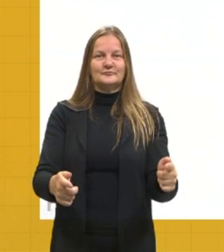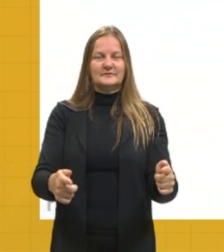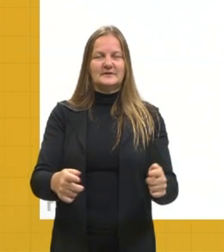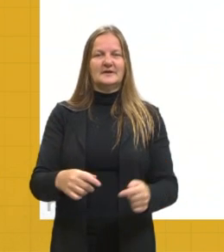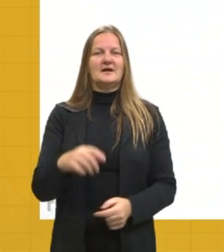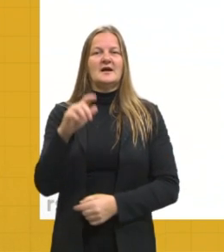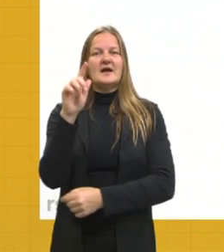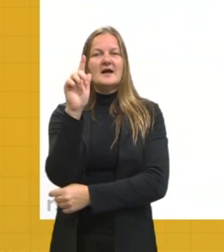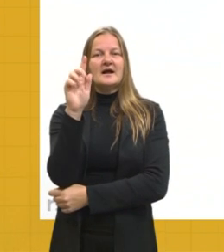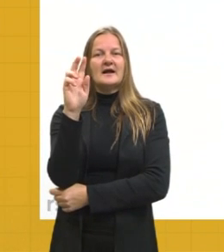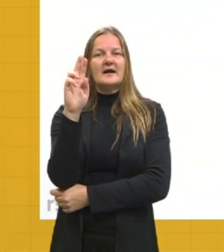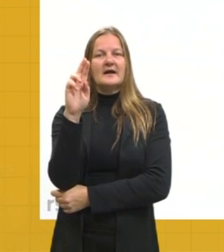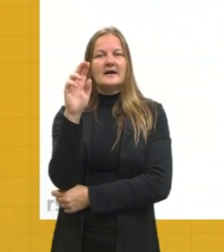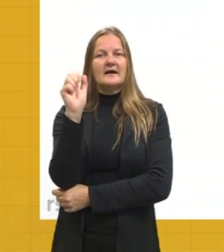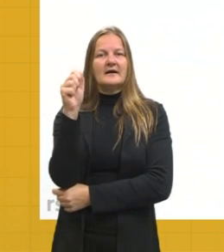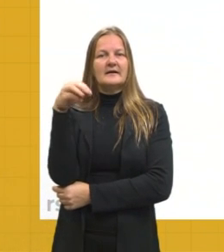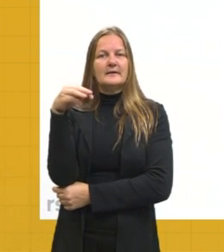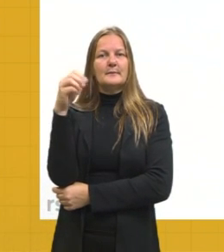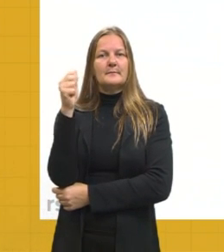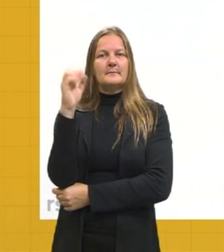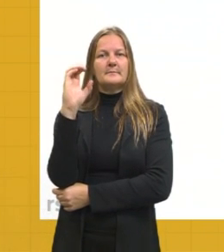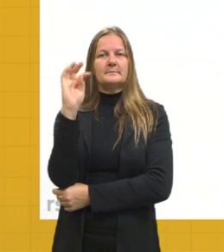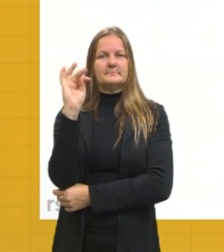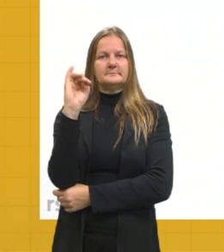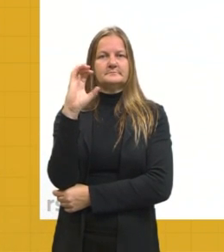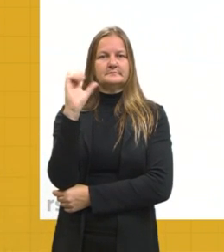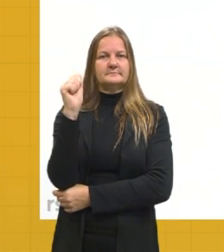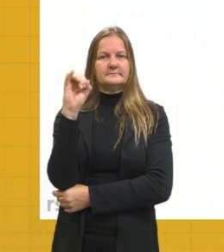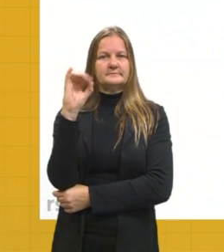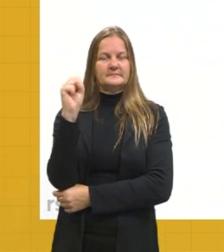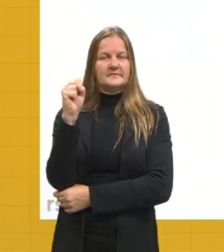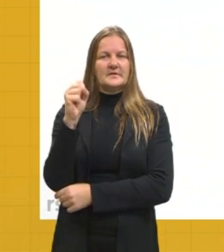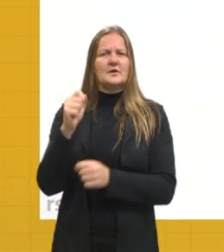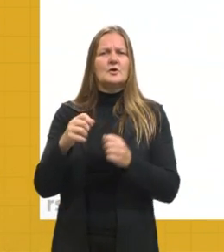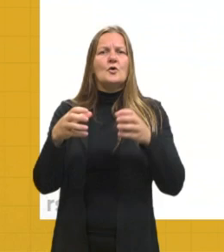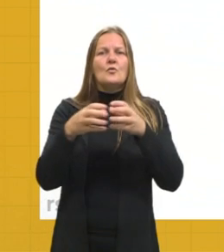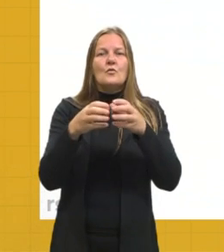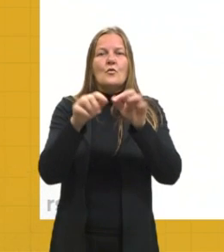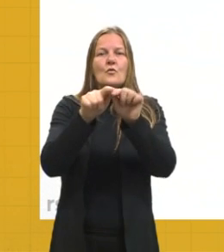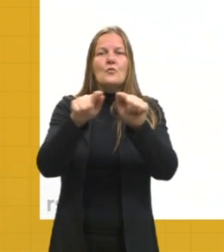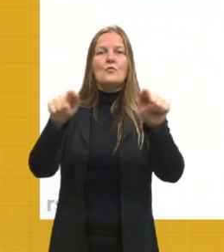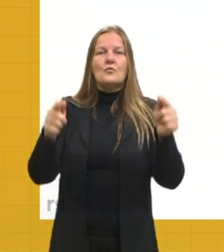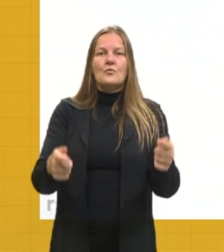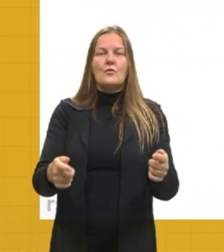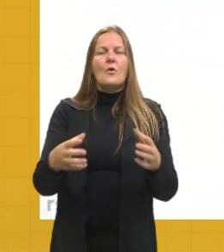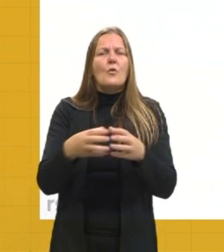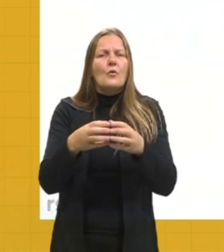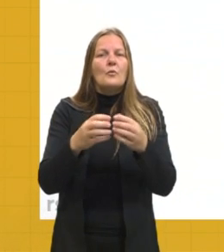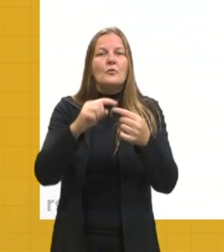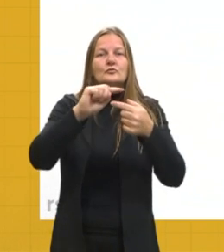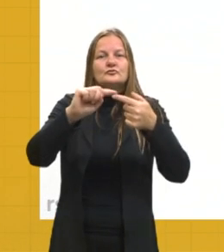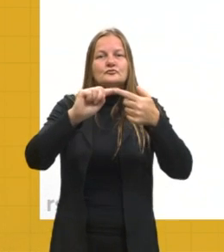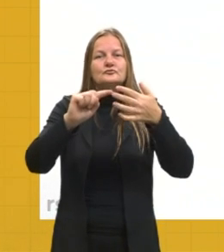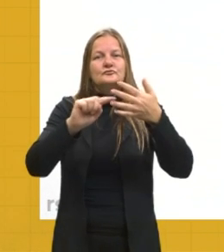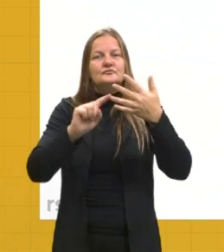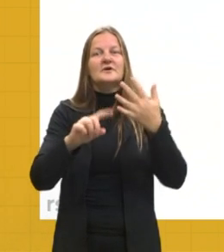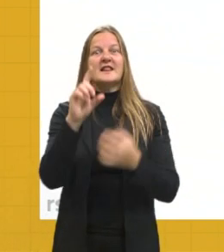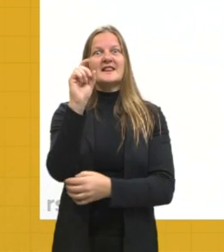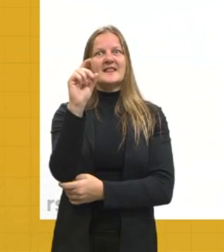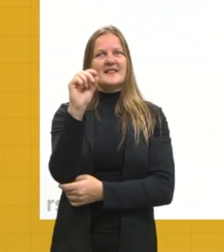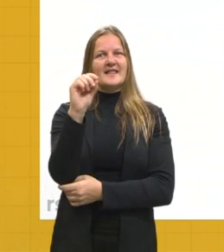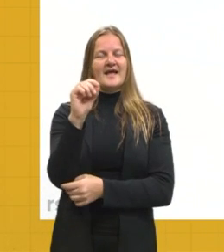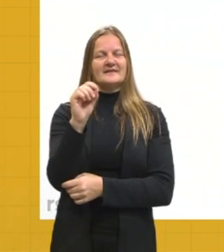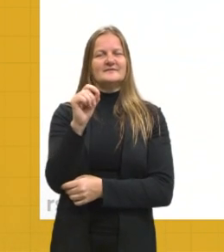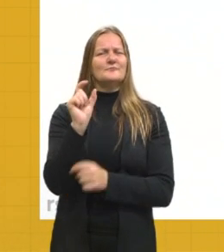são essas classes gramaticais? São as dez maneiras de organizar as